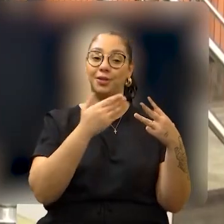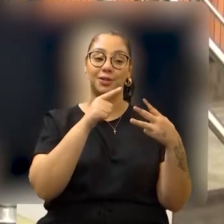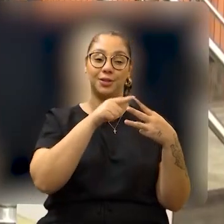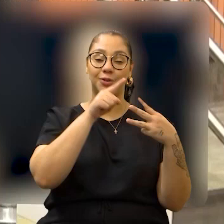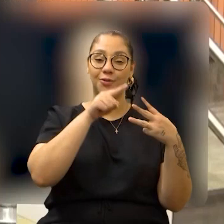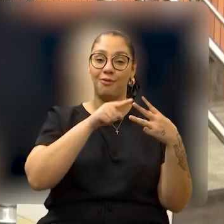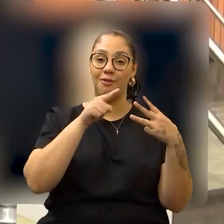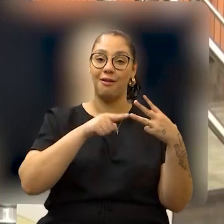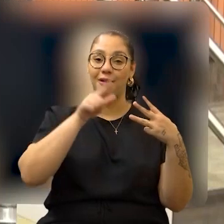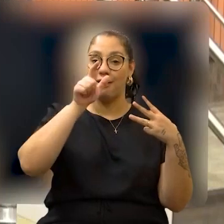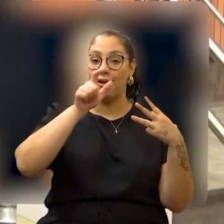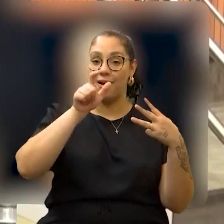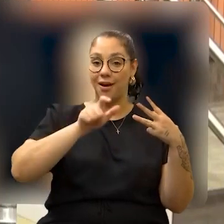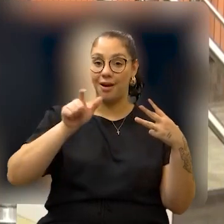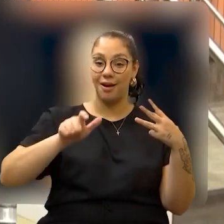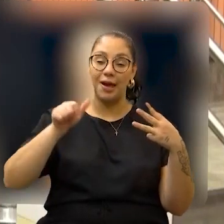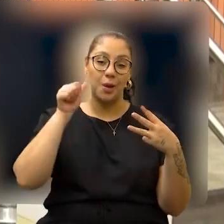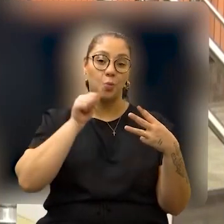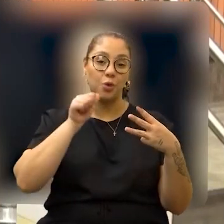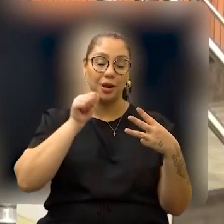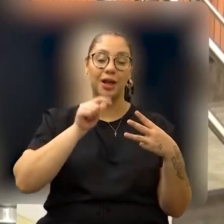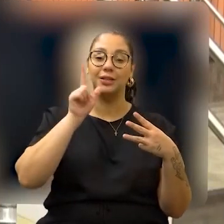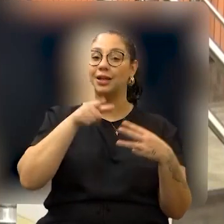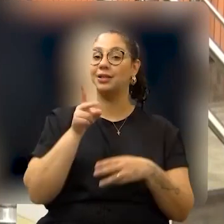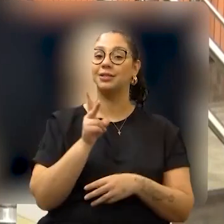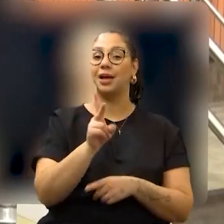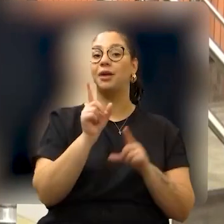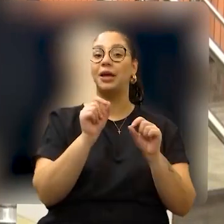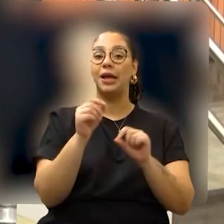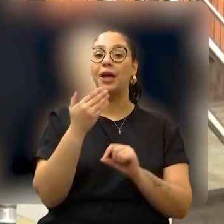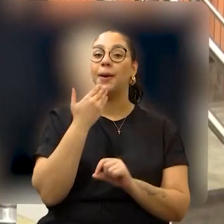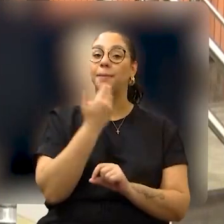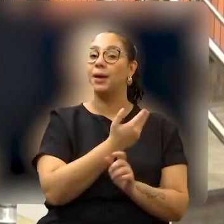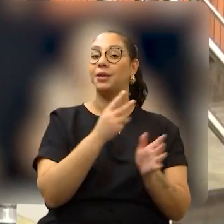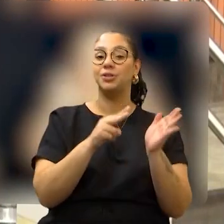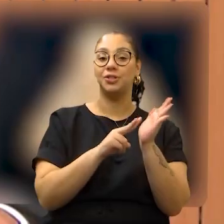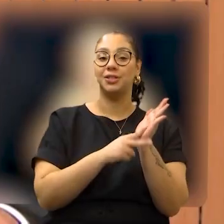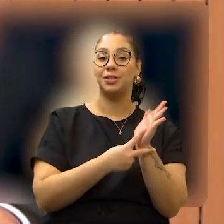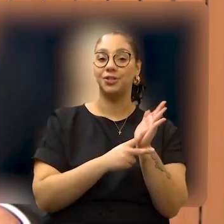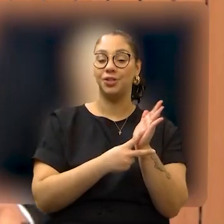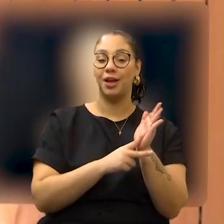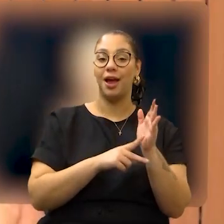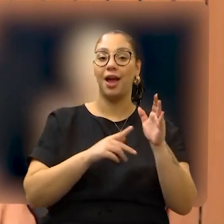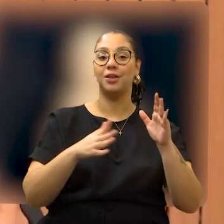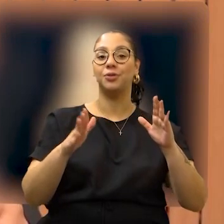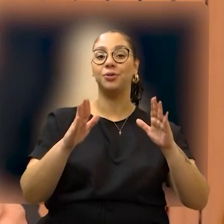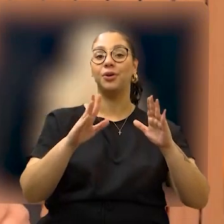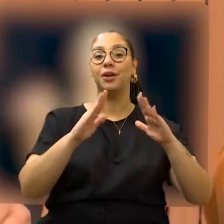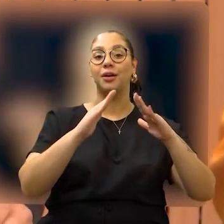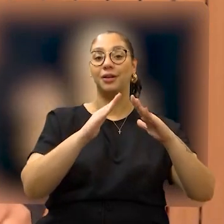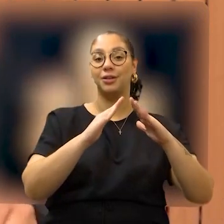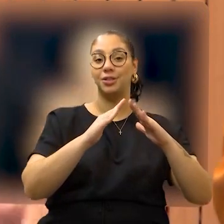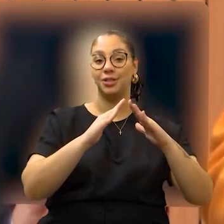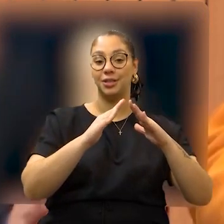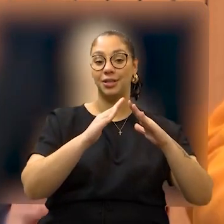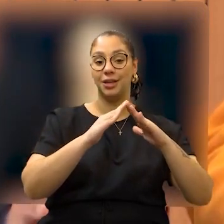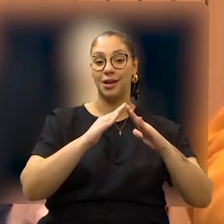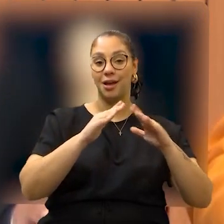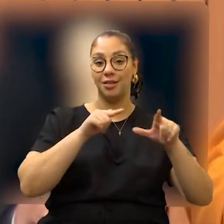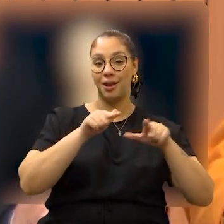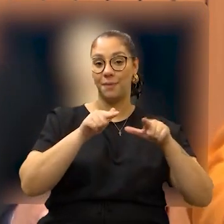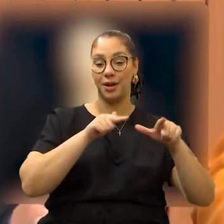das homenageadas para o recebimento da honraria são sempre feitas pelo Sindicato das Trabalhadoras Domésticas de Campinas e